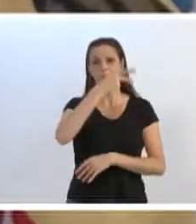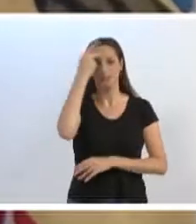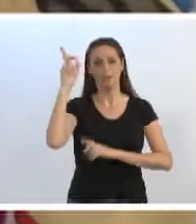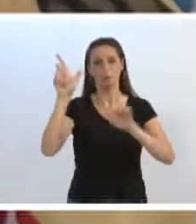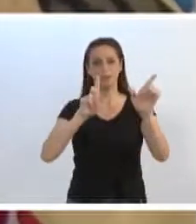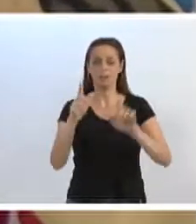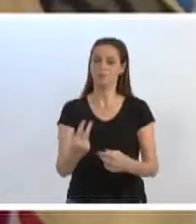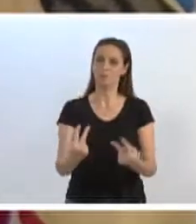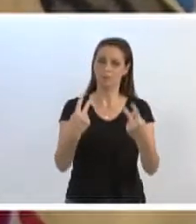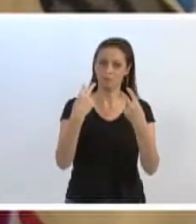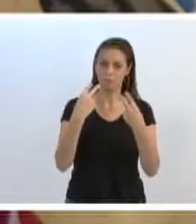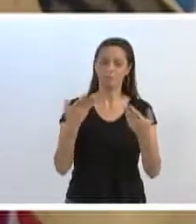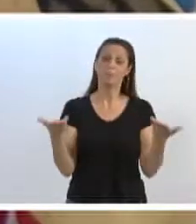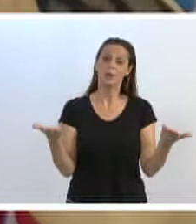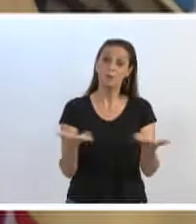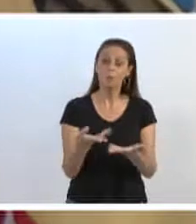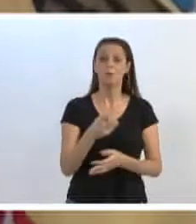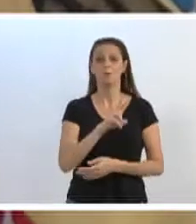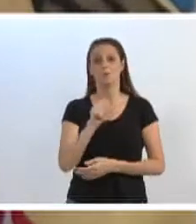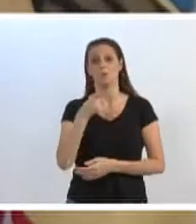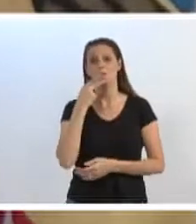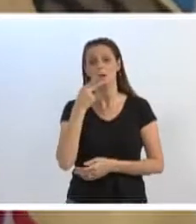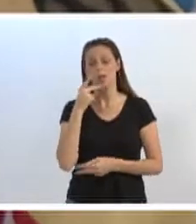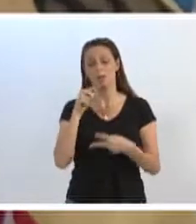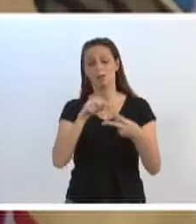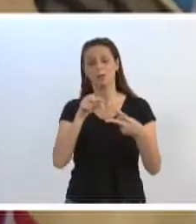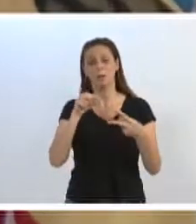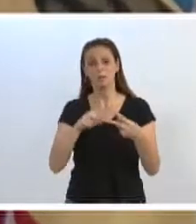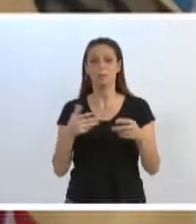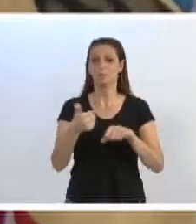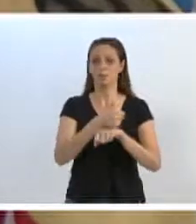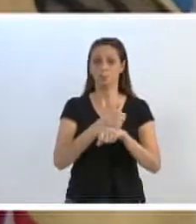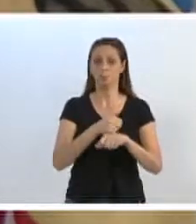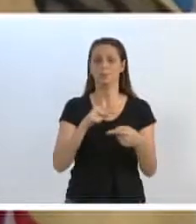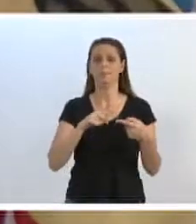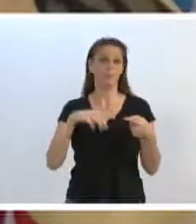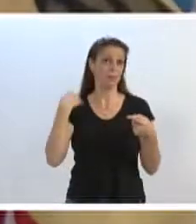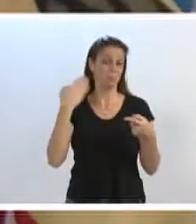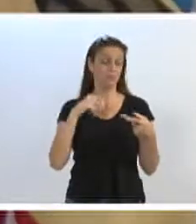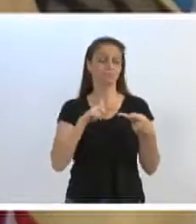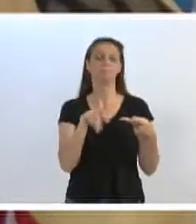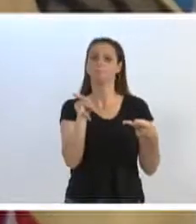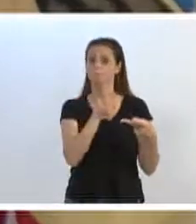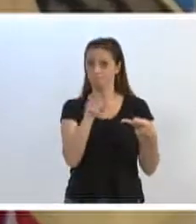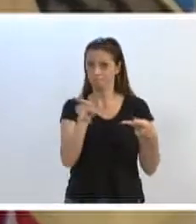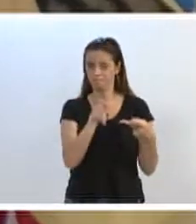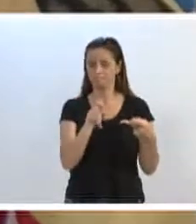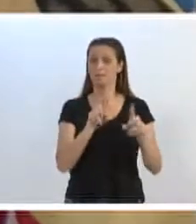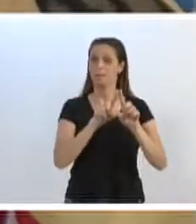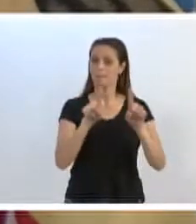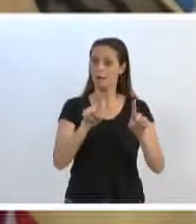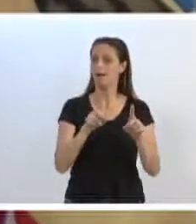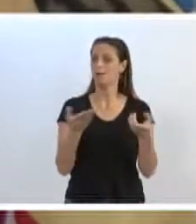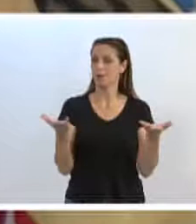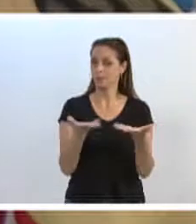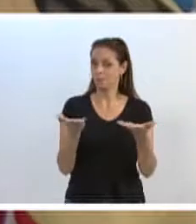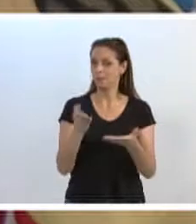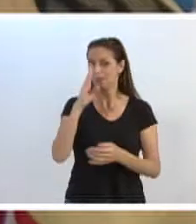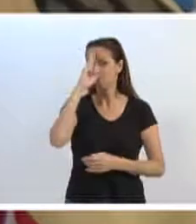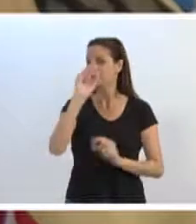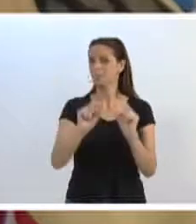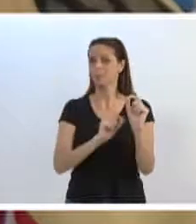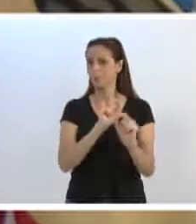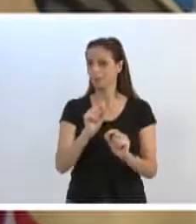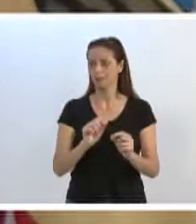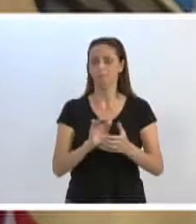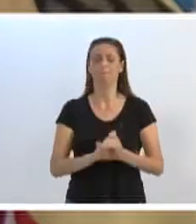de falar aqui, especialmente das minhas duas profissões, como advogado e como professor. Mas eu queria fazer um destaque só, antes disso, e